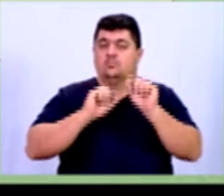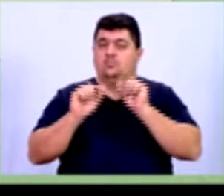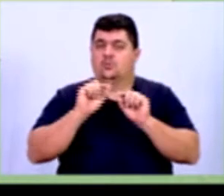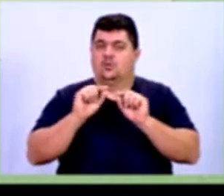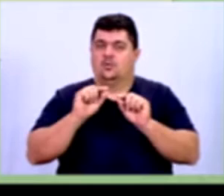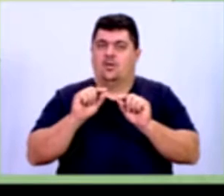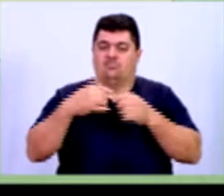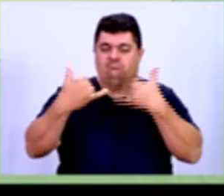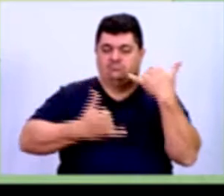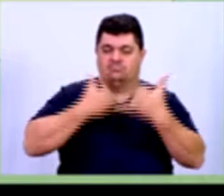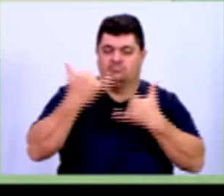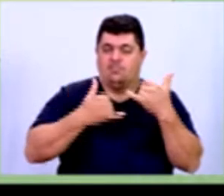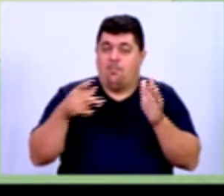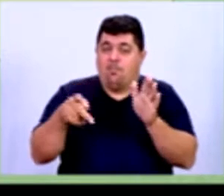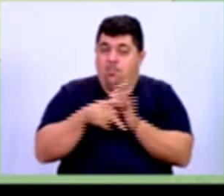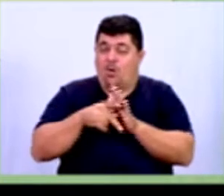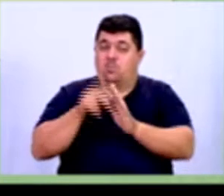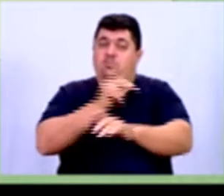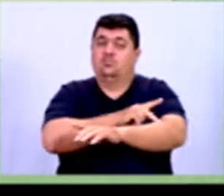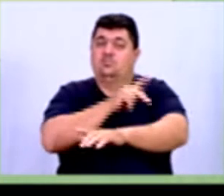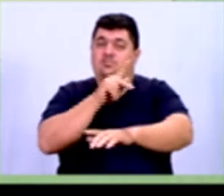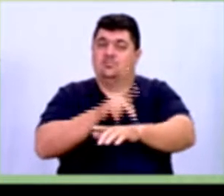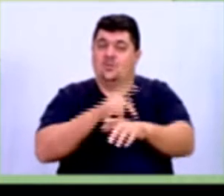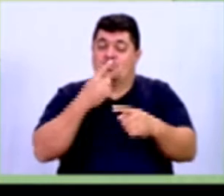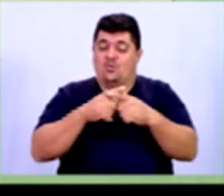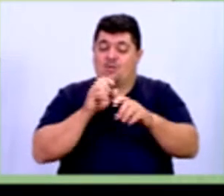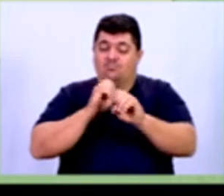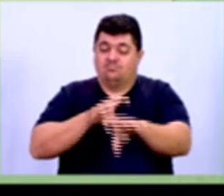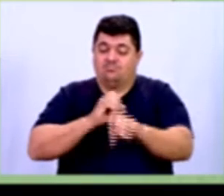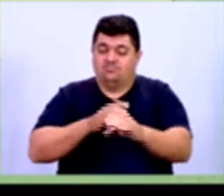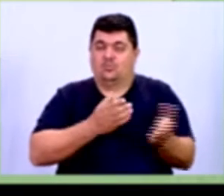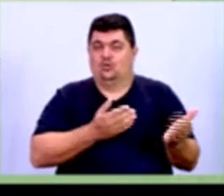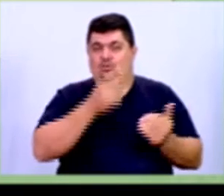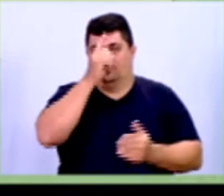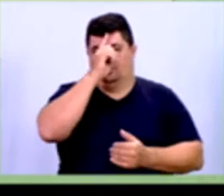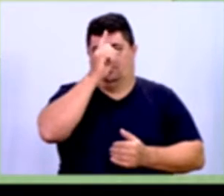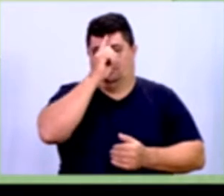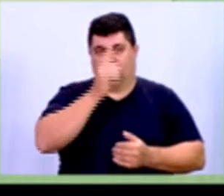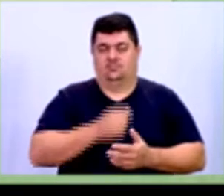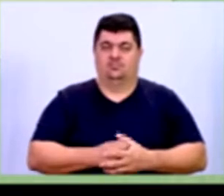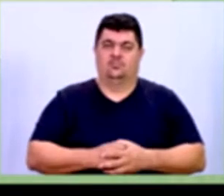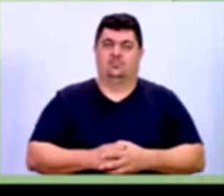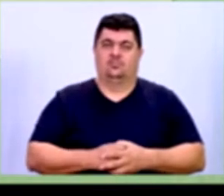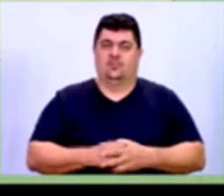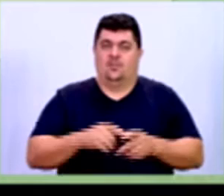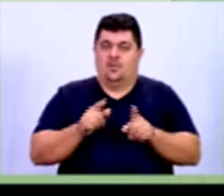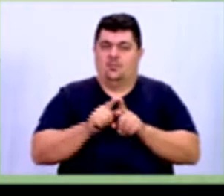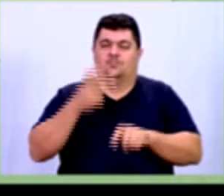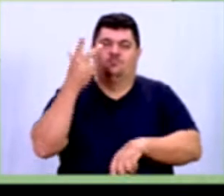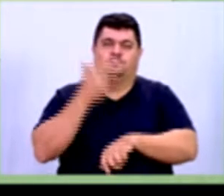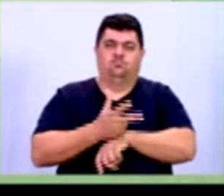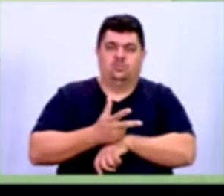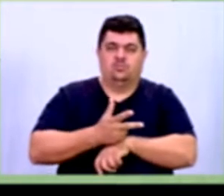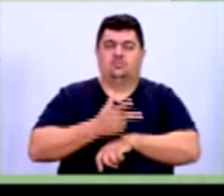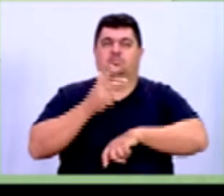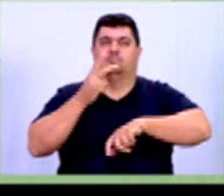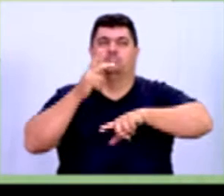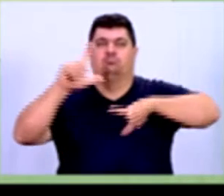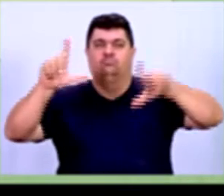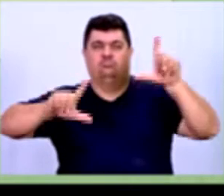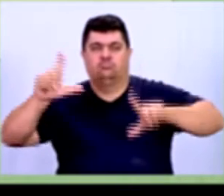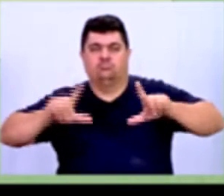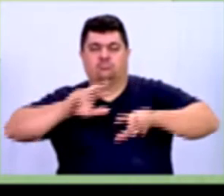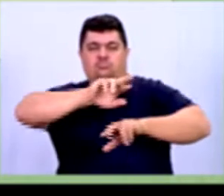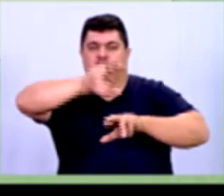jogos pedagógicos na educação de jovens e adultos, os recursos de multimídia na alfabetização de